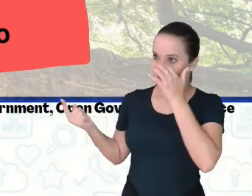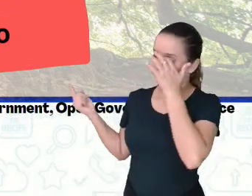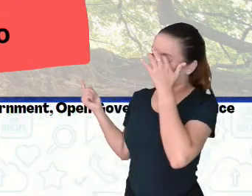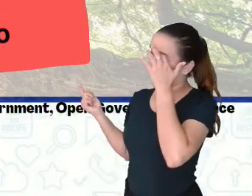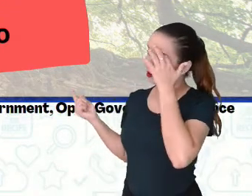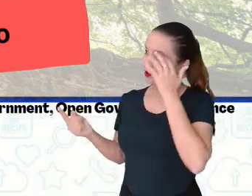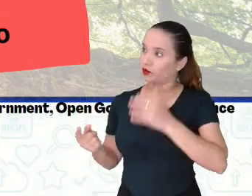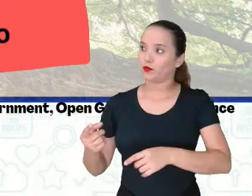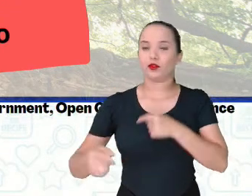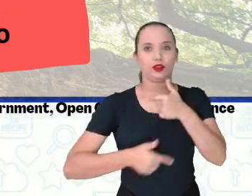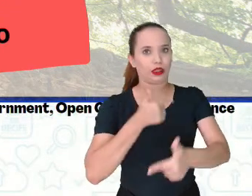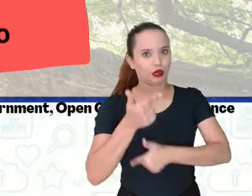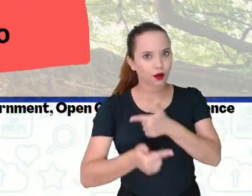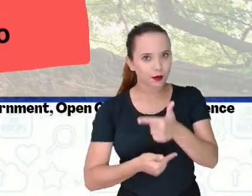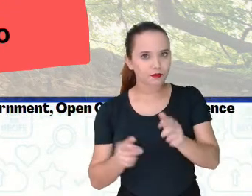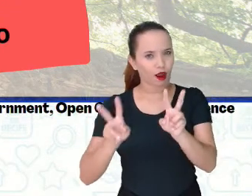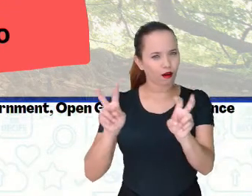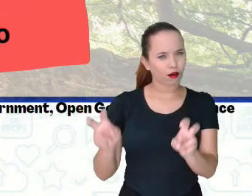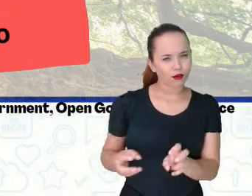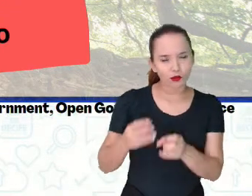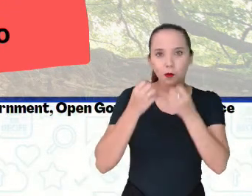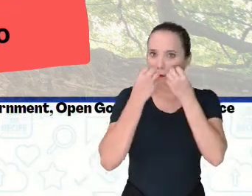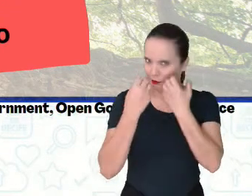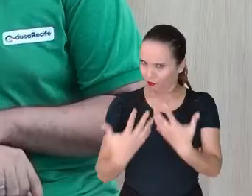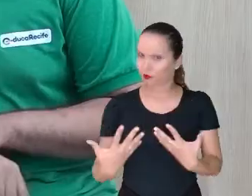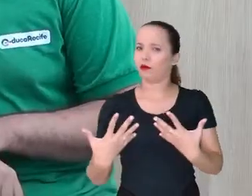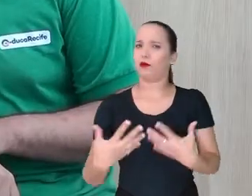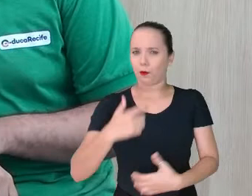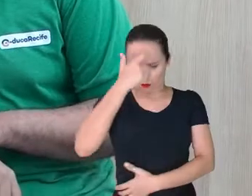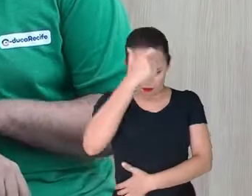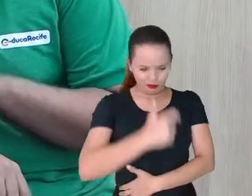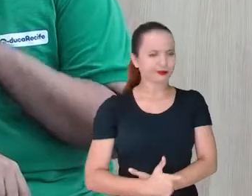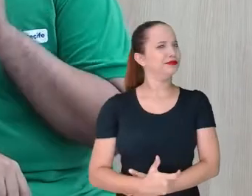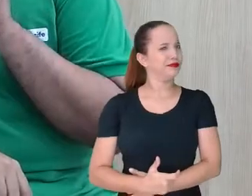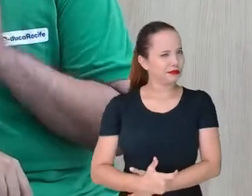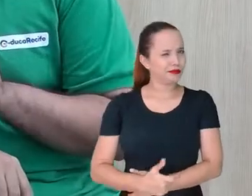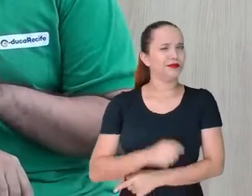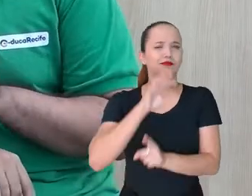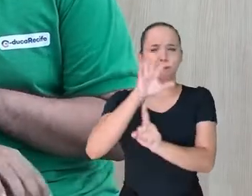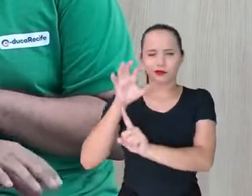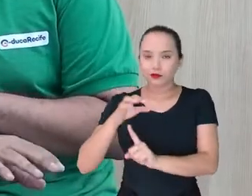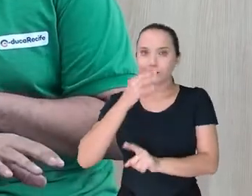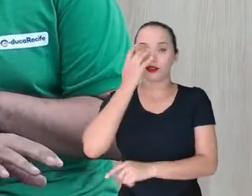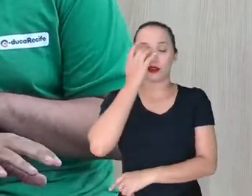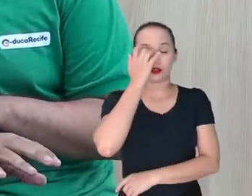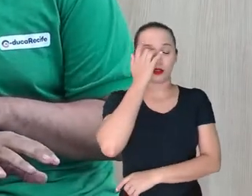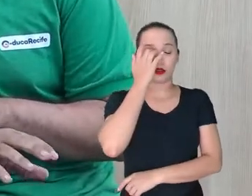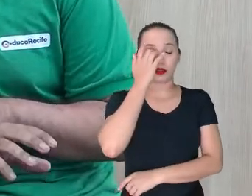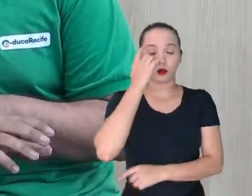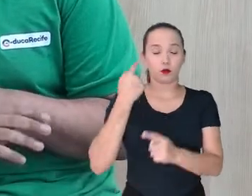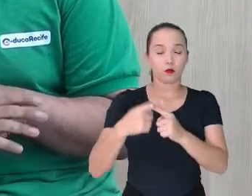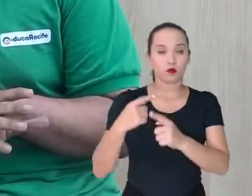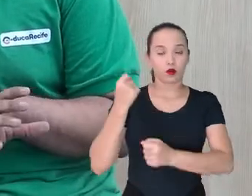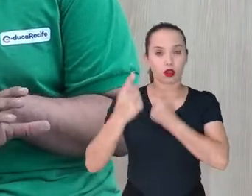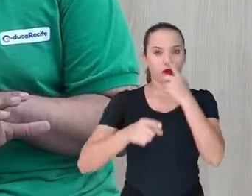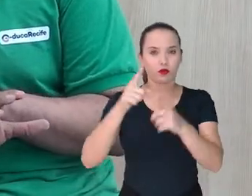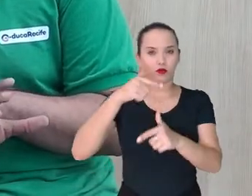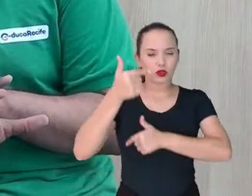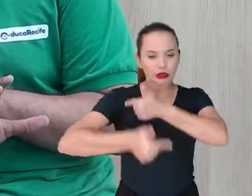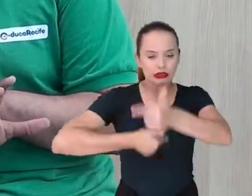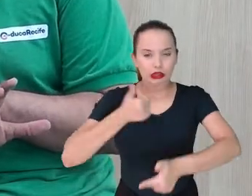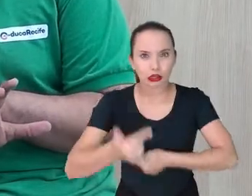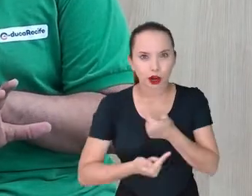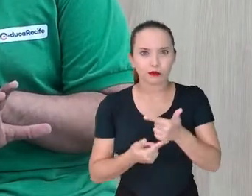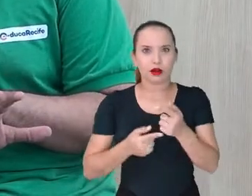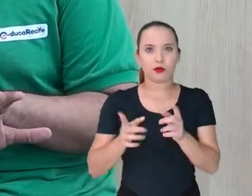de trabalho também, nessa questão do bem-estar, influencia muito, porque muitas vezes você trabalha em um ambiente que quando chega assim, no finalzinho